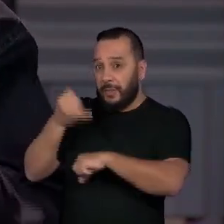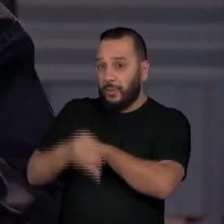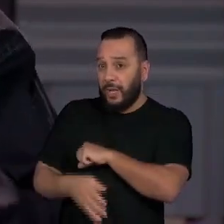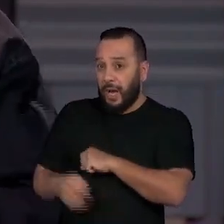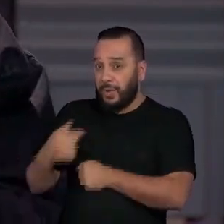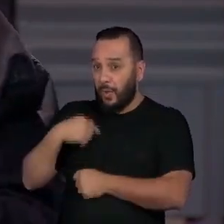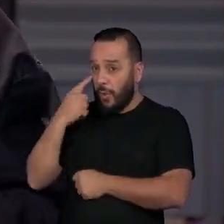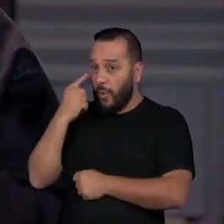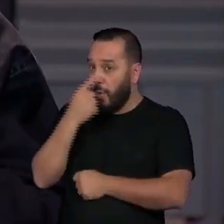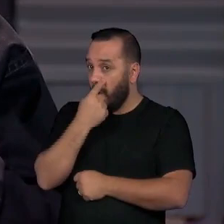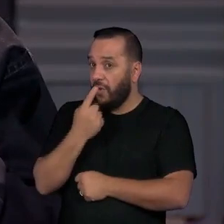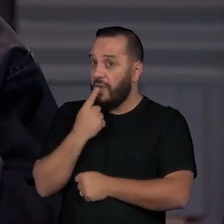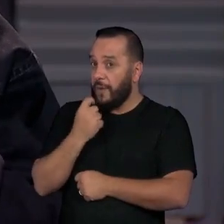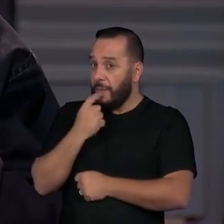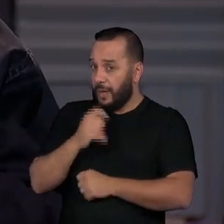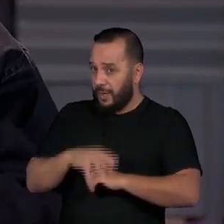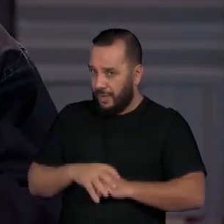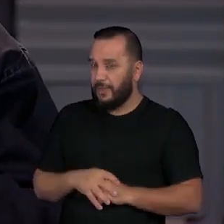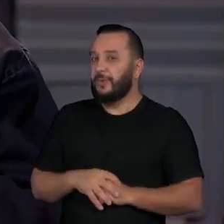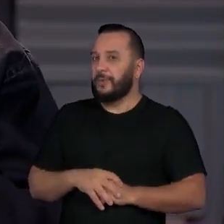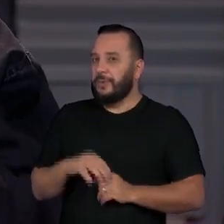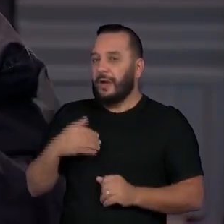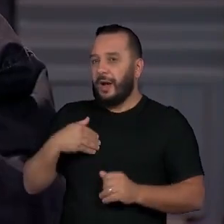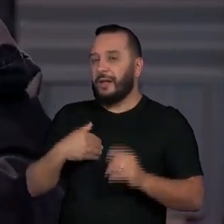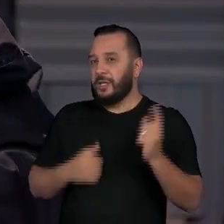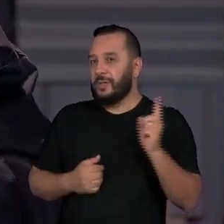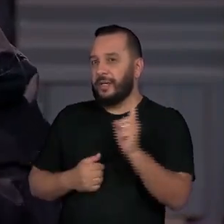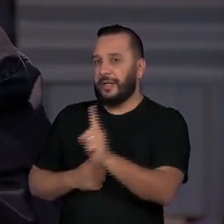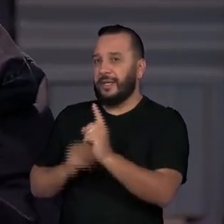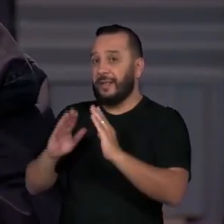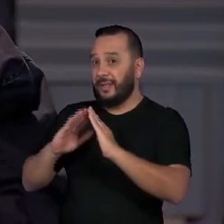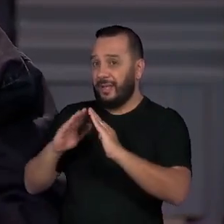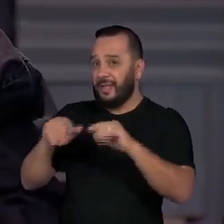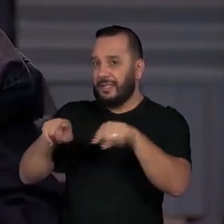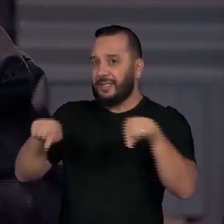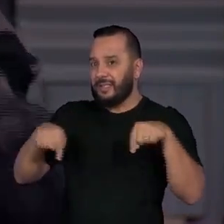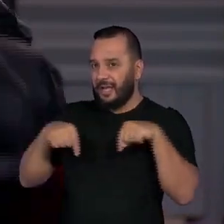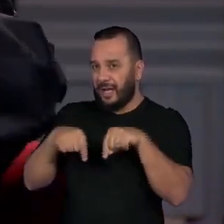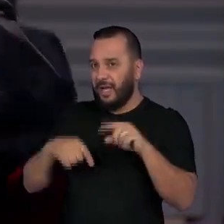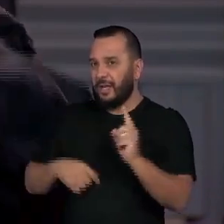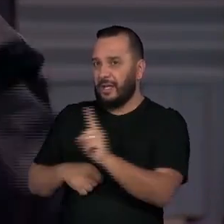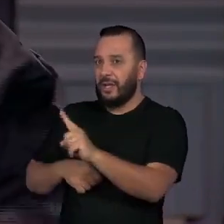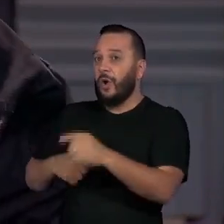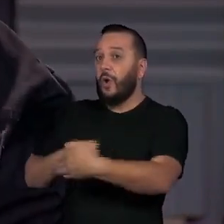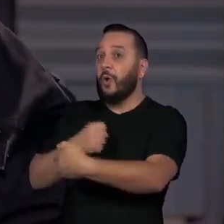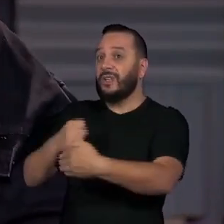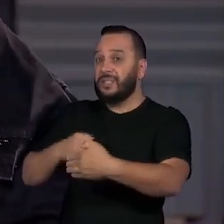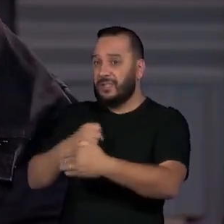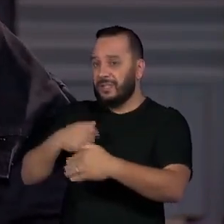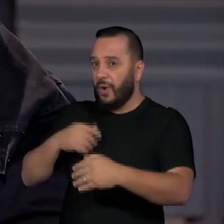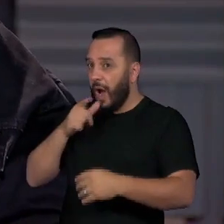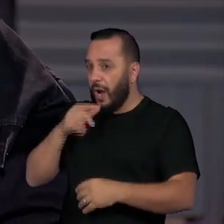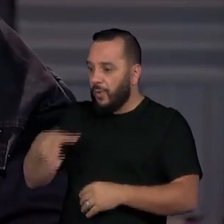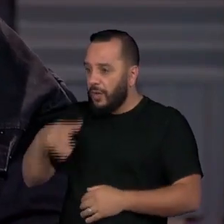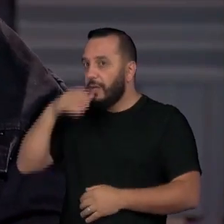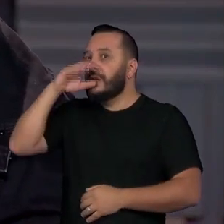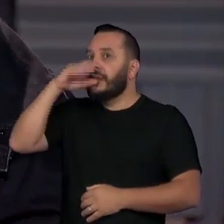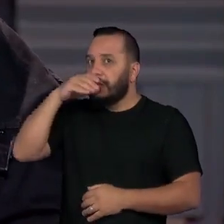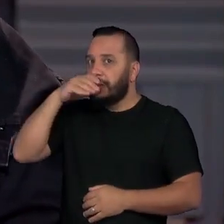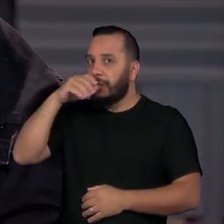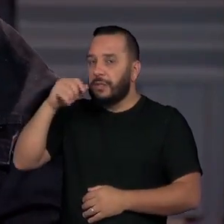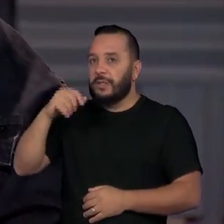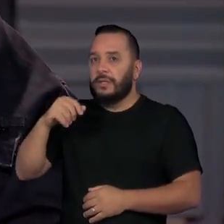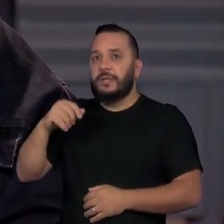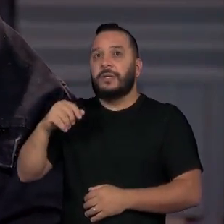entrava aí eu cheguei uma vez eu entrei na sala fui na cozinha pegar uma água Né tava tudo escuro e de repente eu ouço você